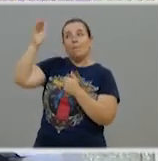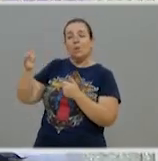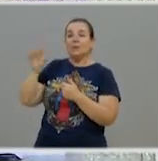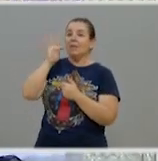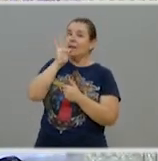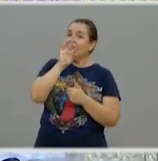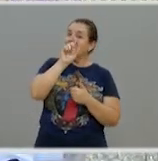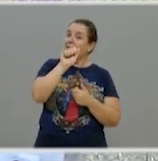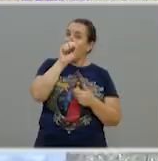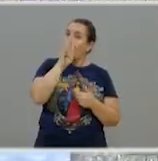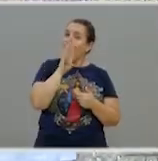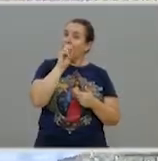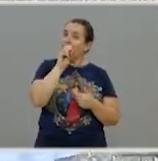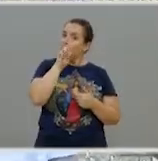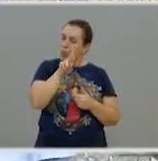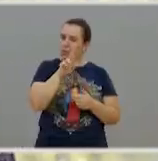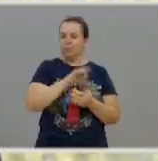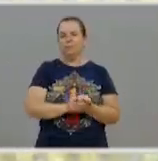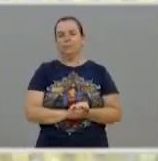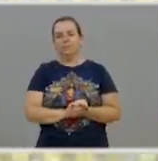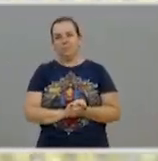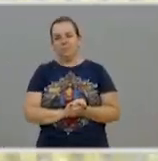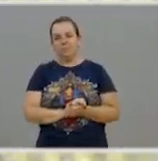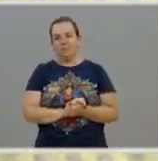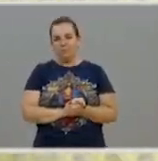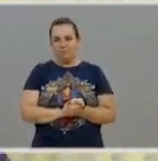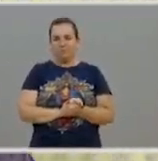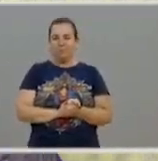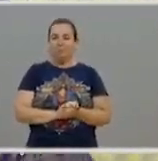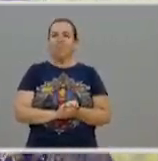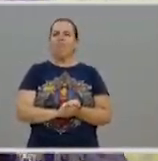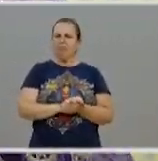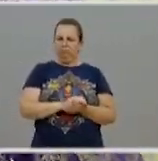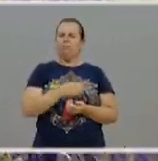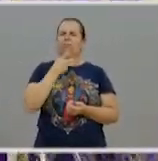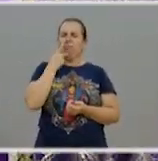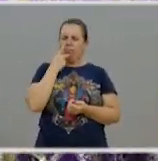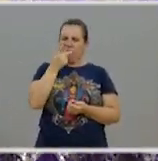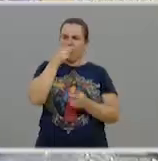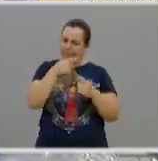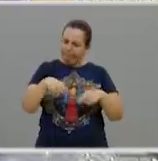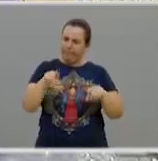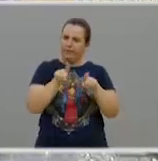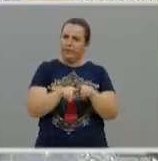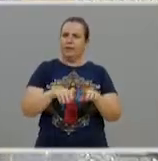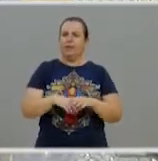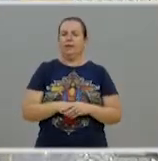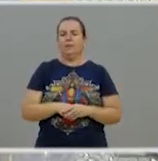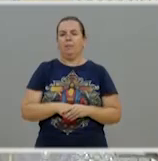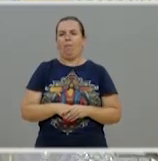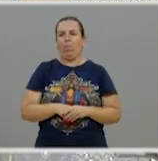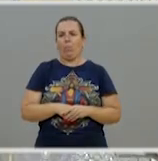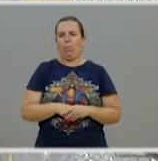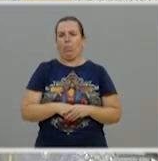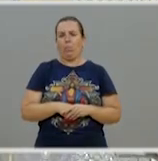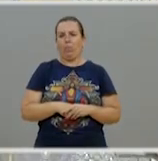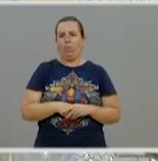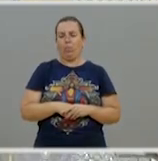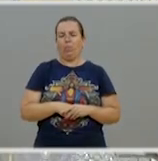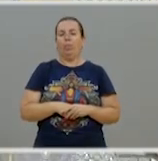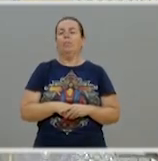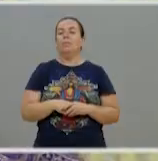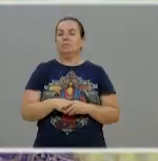A missa, repito, com todas as letras garrafais, é um Tabor. Respeito,